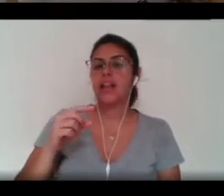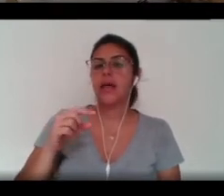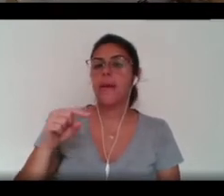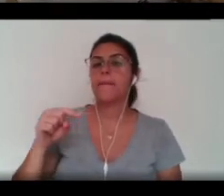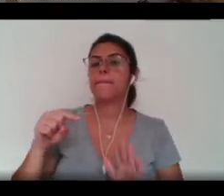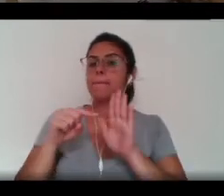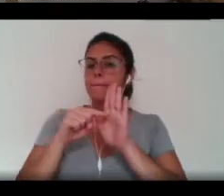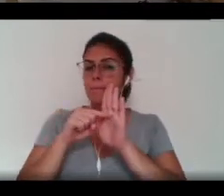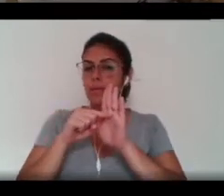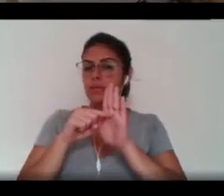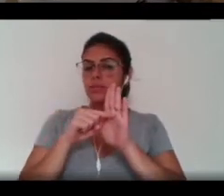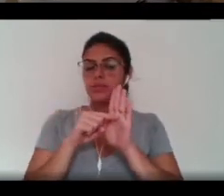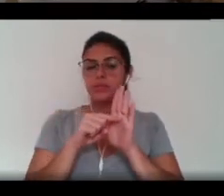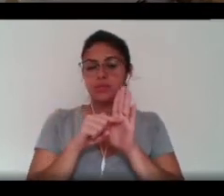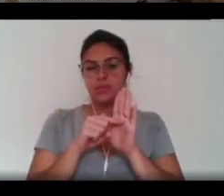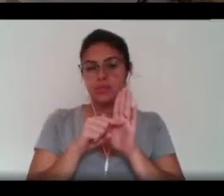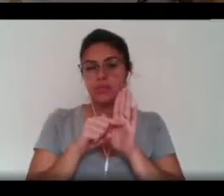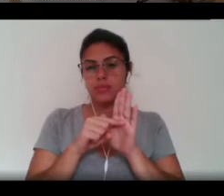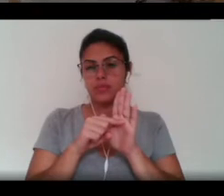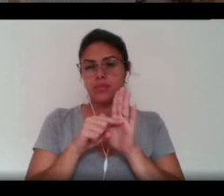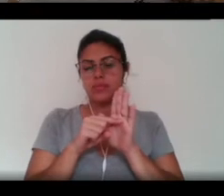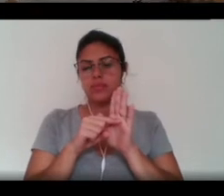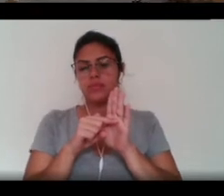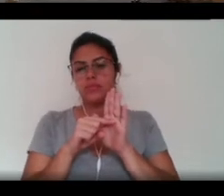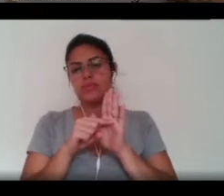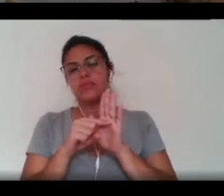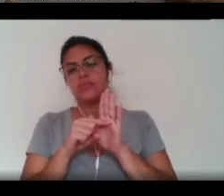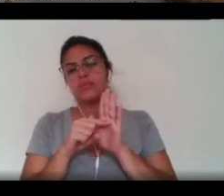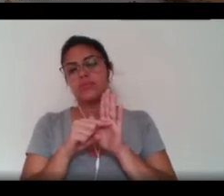ele chega ao solo é de menos